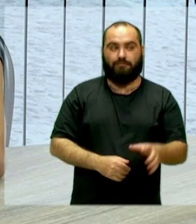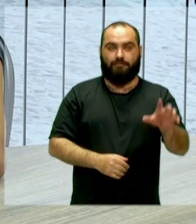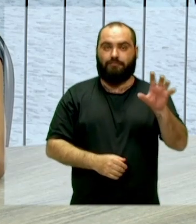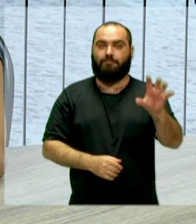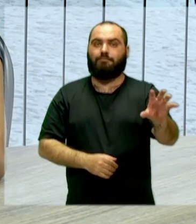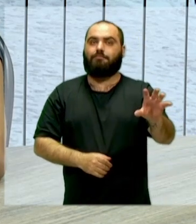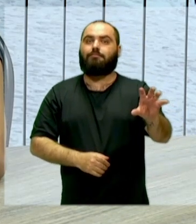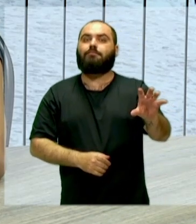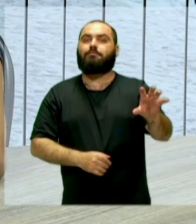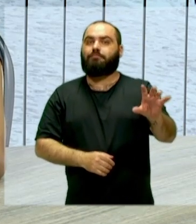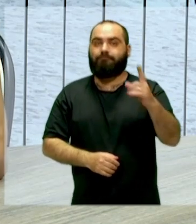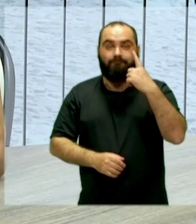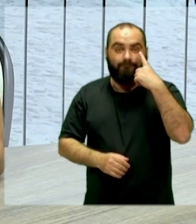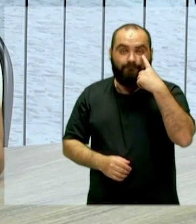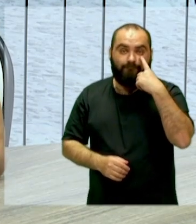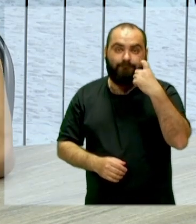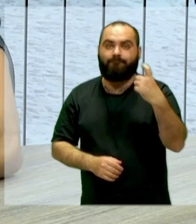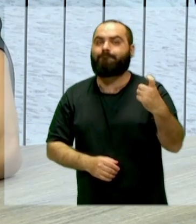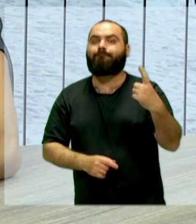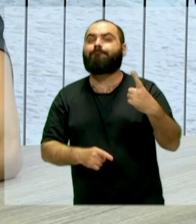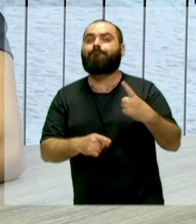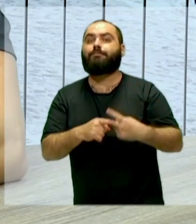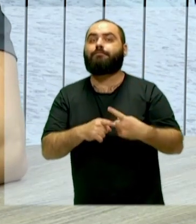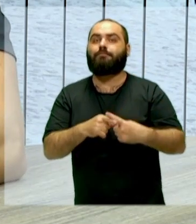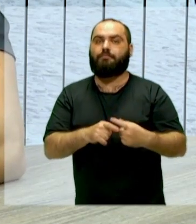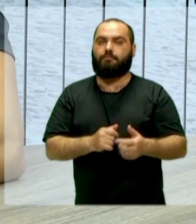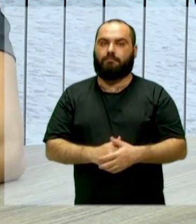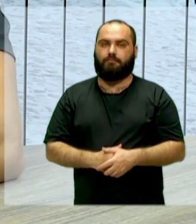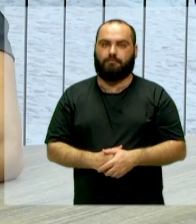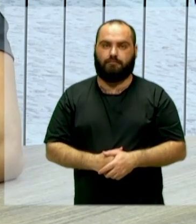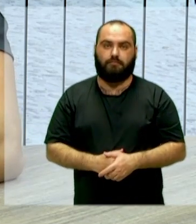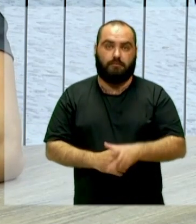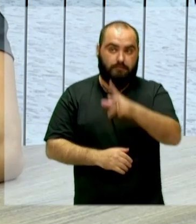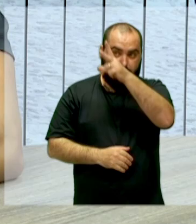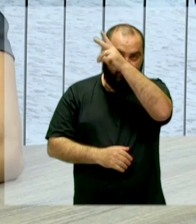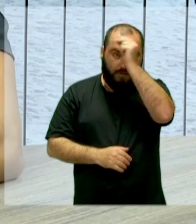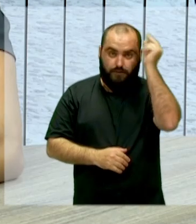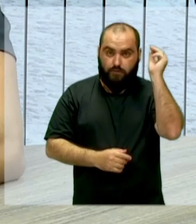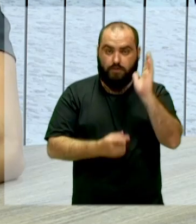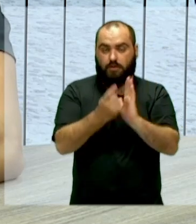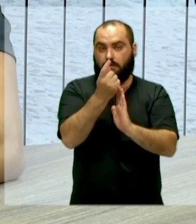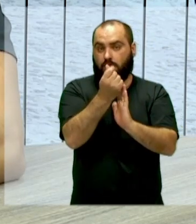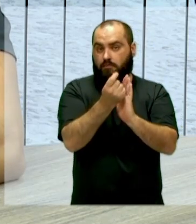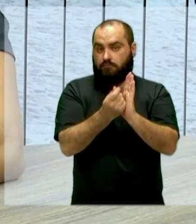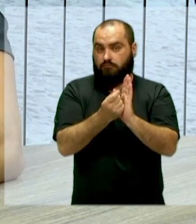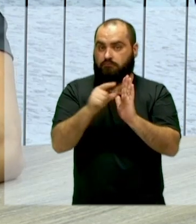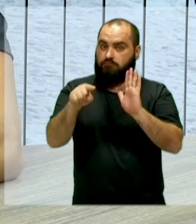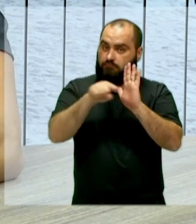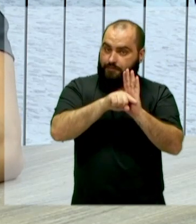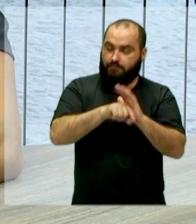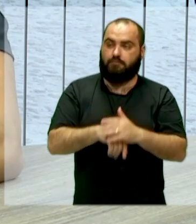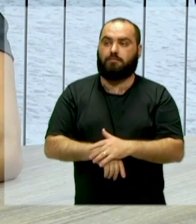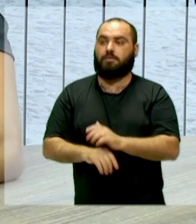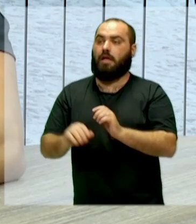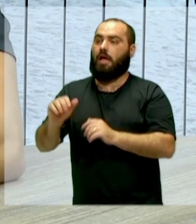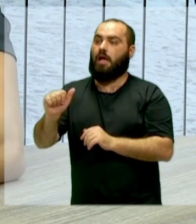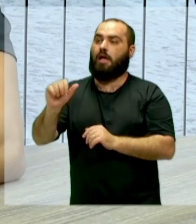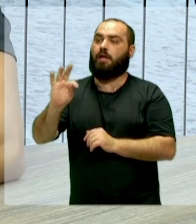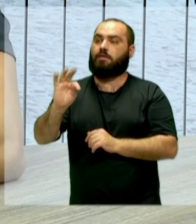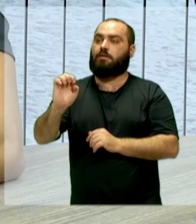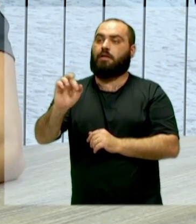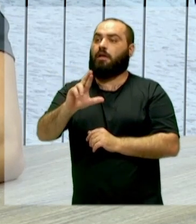uma medida muito interessante porque vai economizar a prefeitura né o aterro sanitário vai vai ter uma